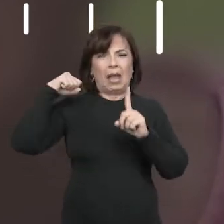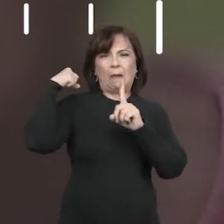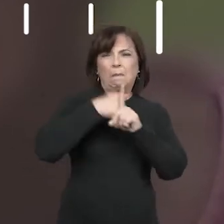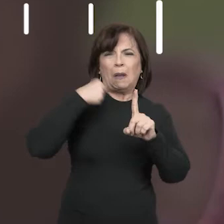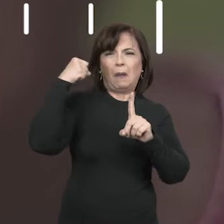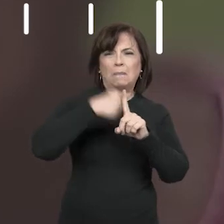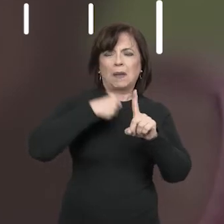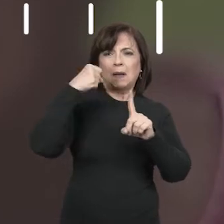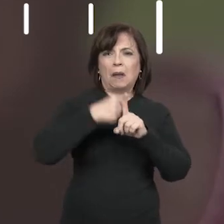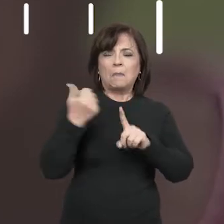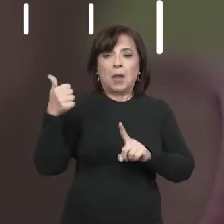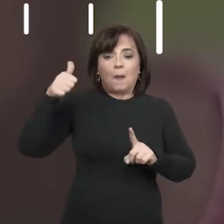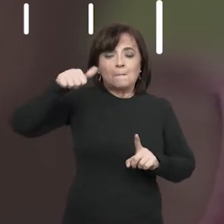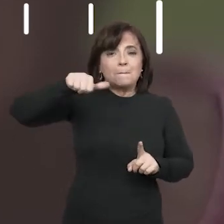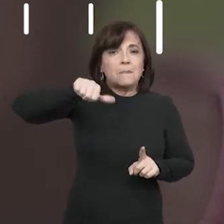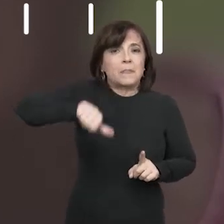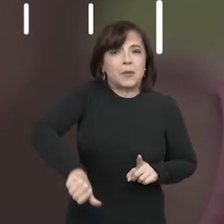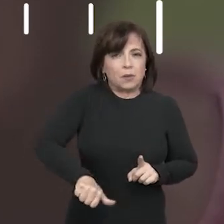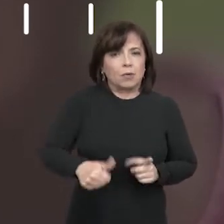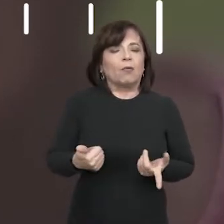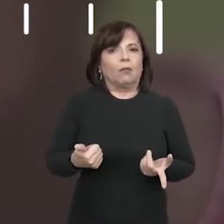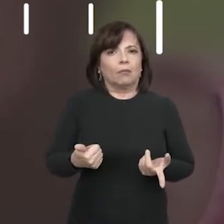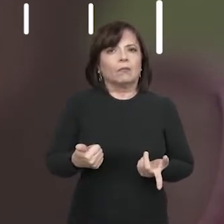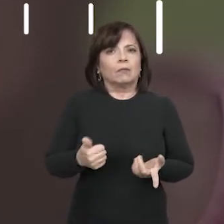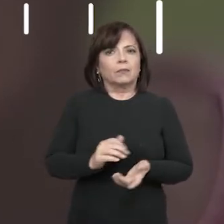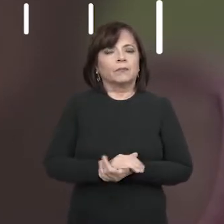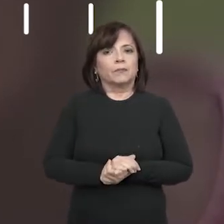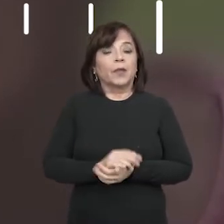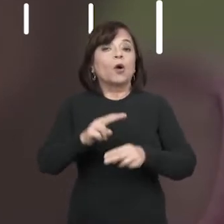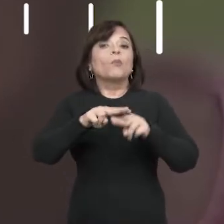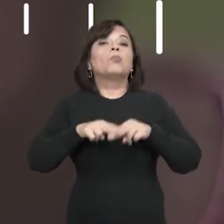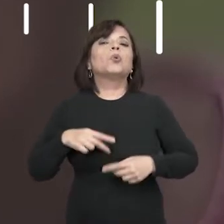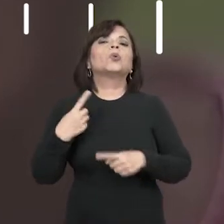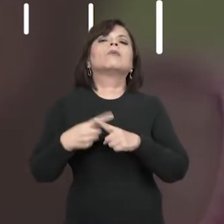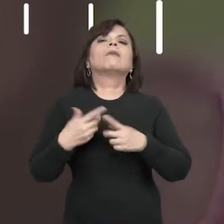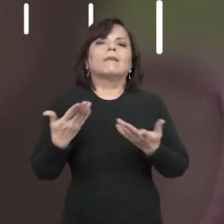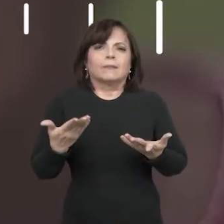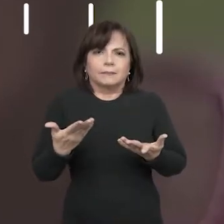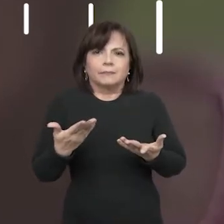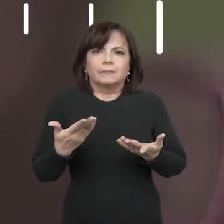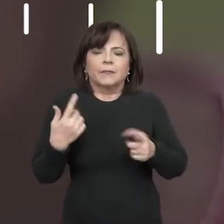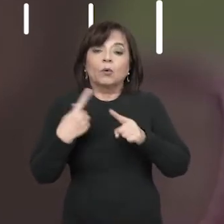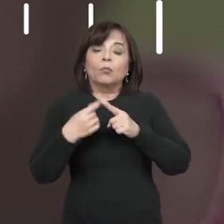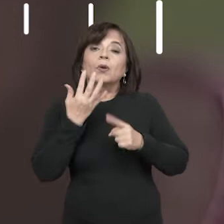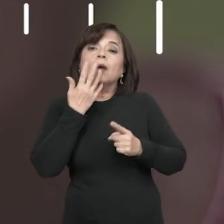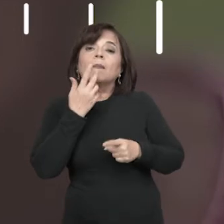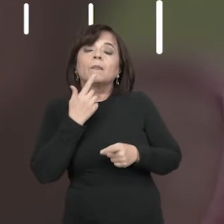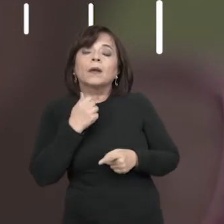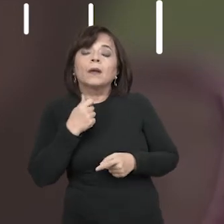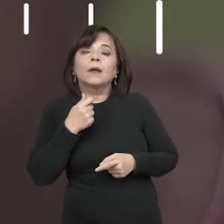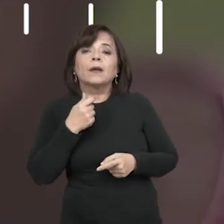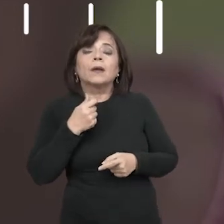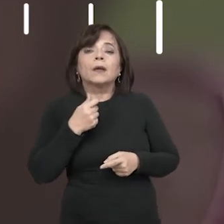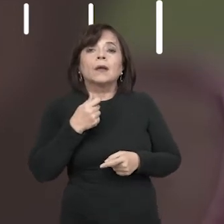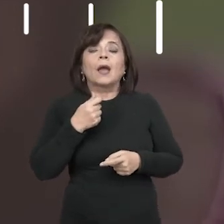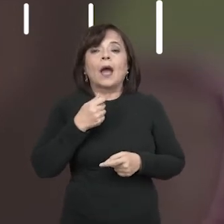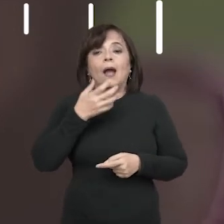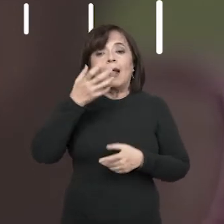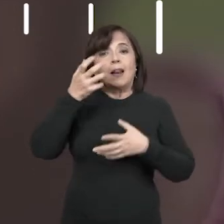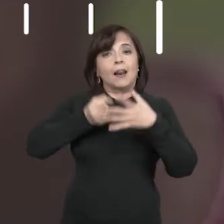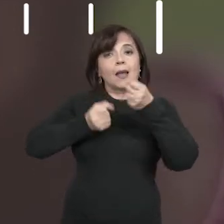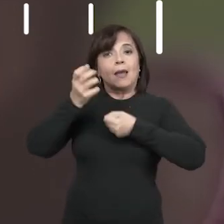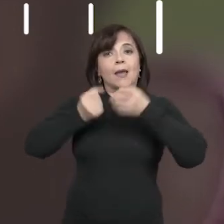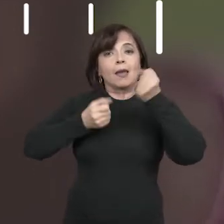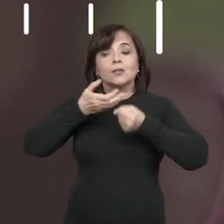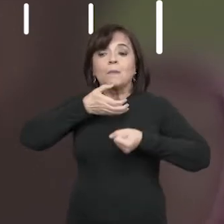dessas lesões, elas aumentam num valor exponencial. Motivados por quê? Porque a menina teria bebido um